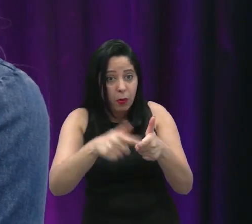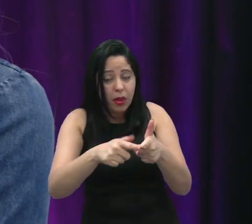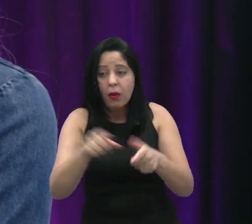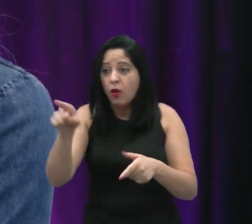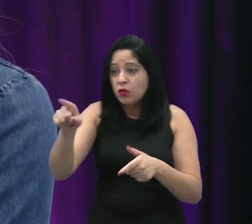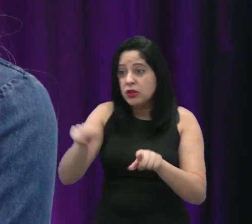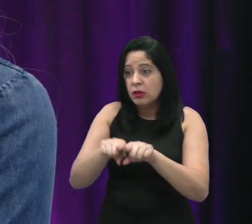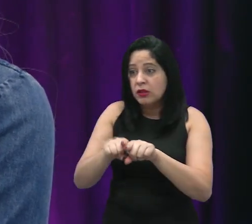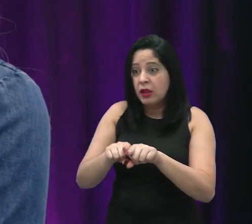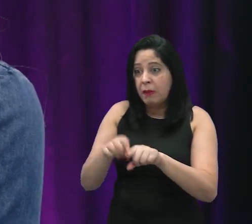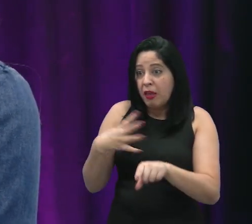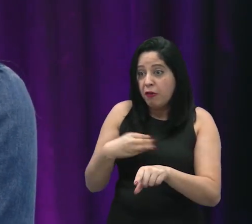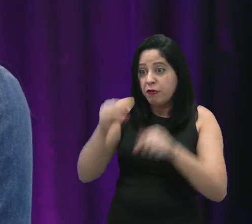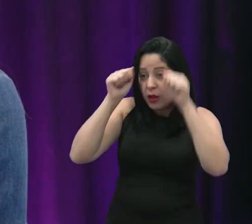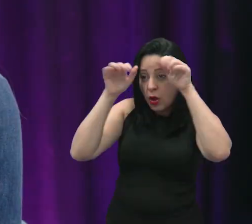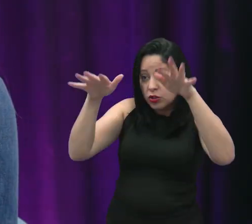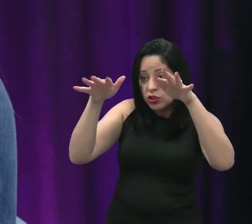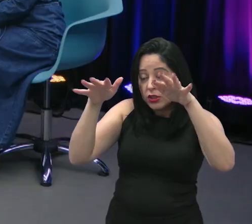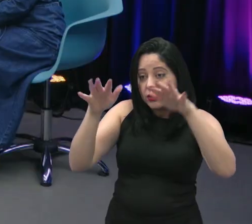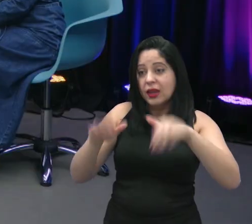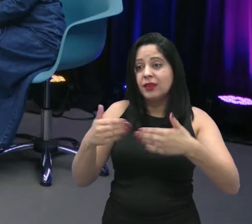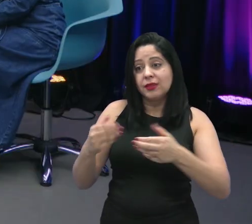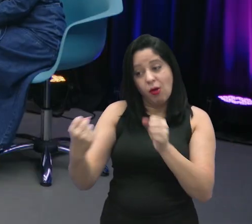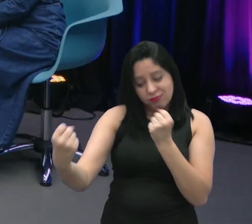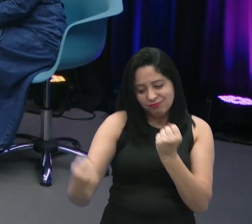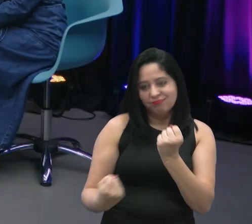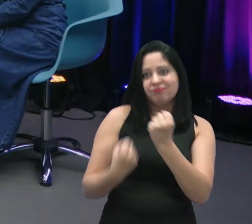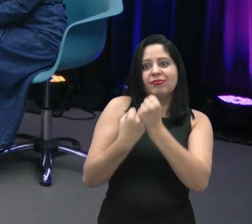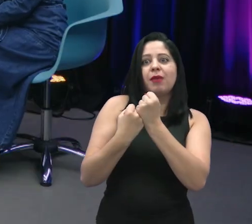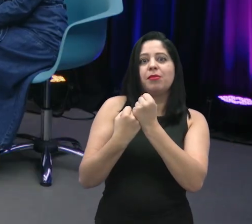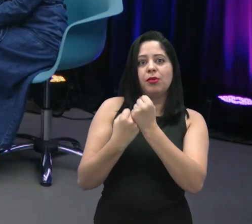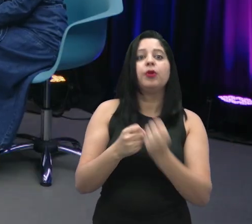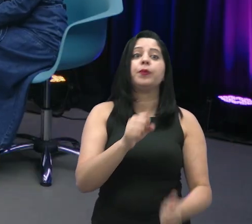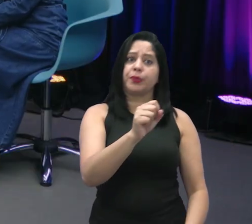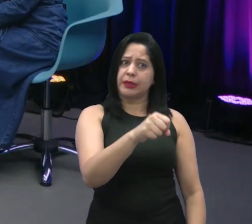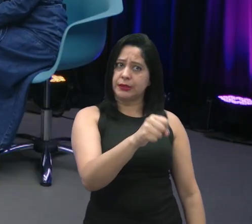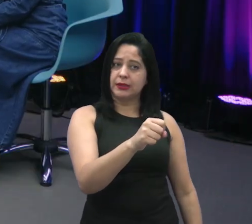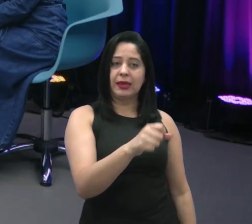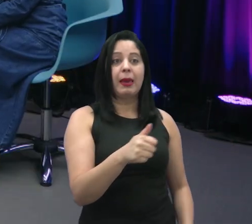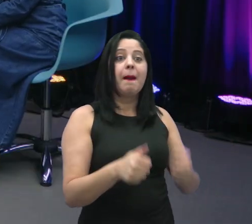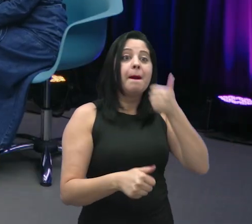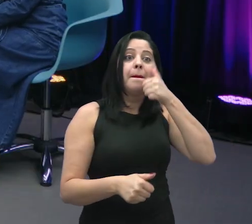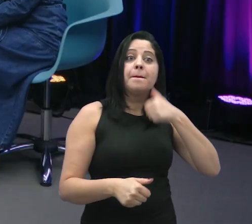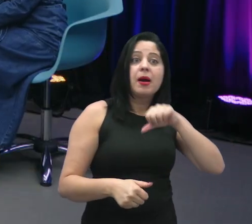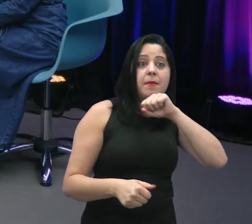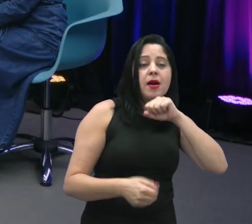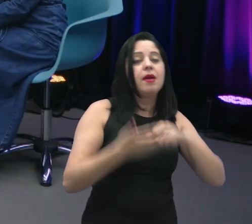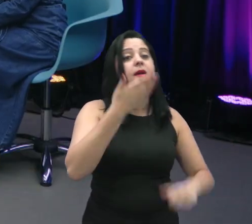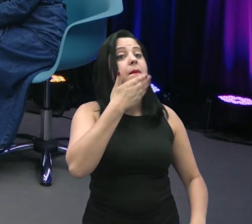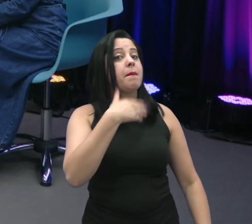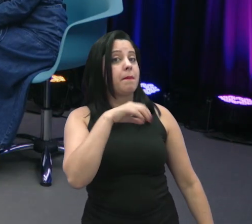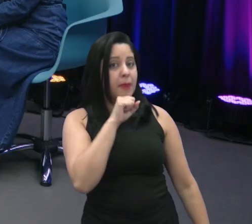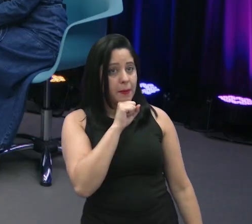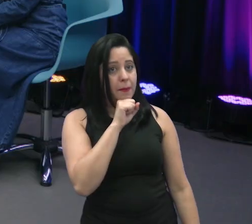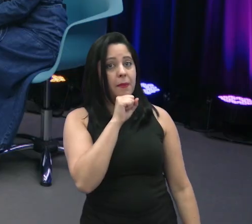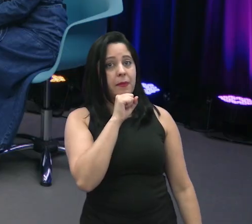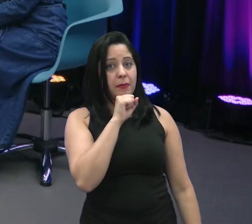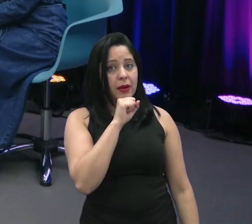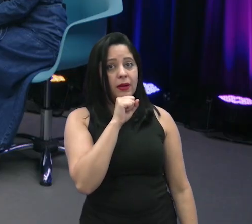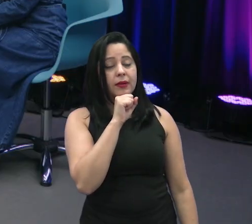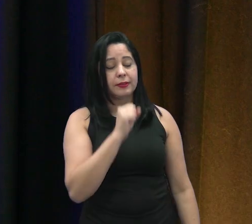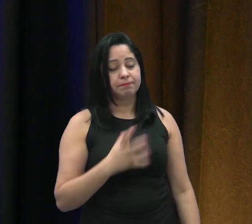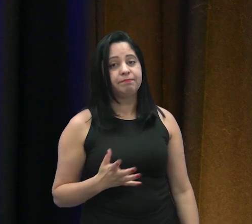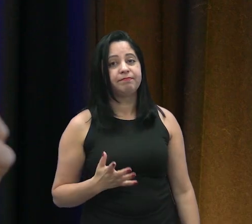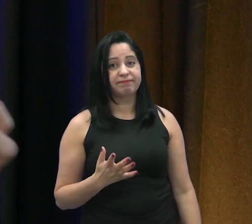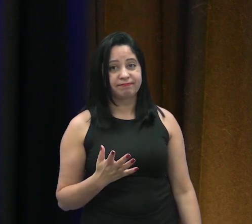nesse momento a gente dá a mão e tenta achar uma solução juntos. Perfeito, né? Raciocínio, é isso mesmo. A mãe, o pai. Infelizmente, né, temos um dado assim,